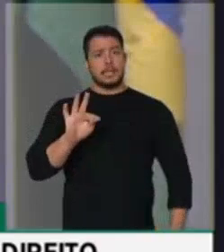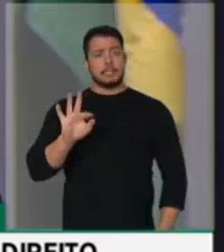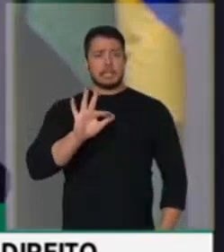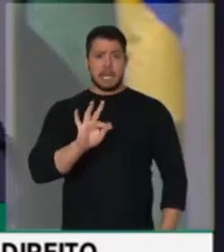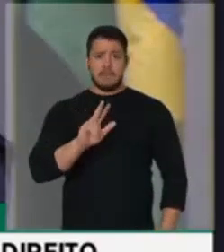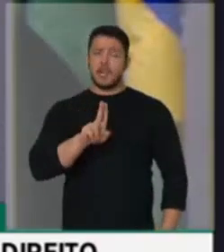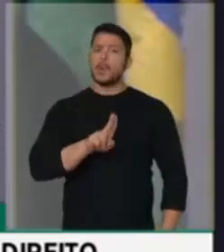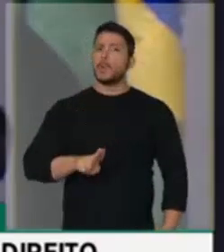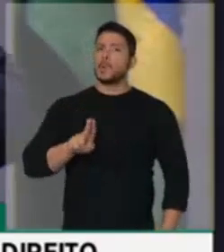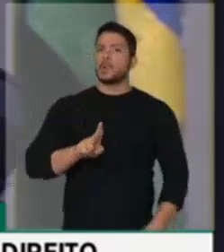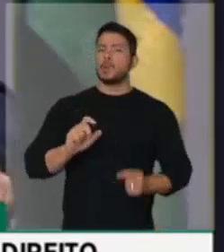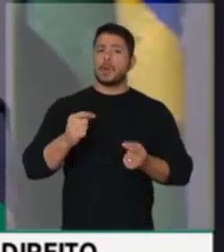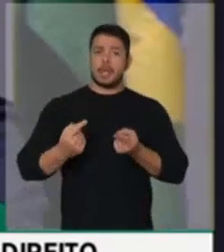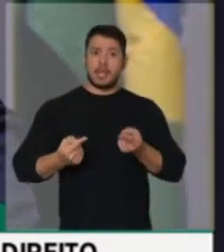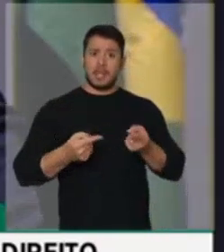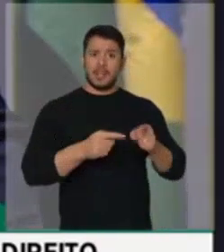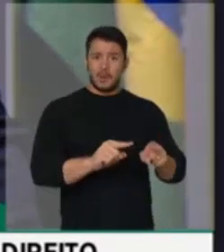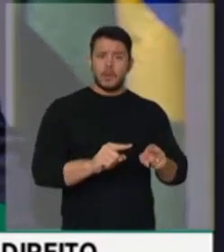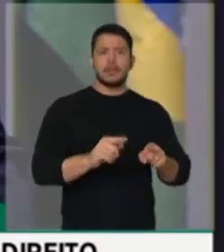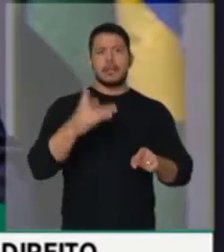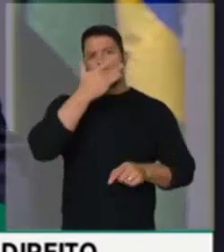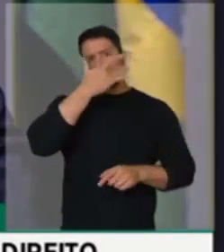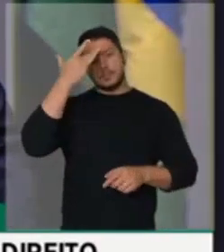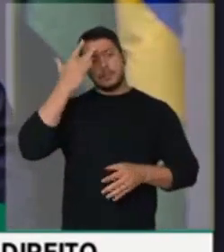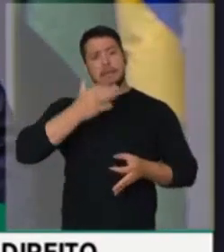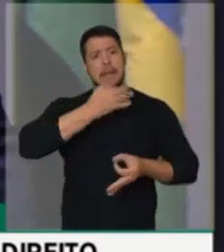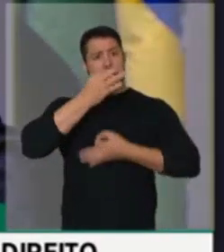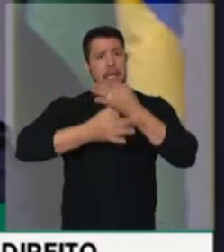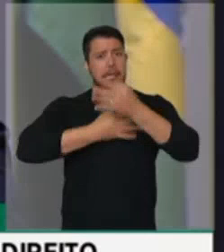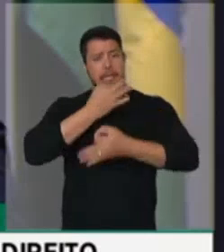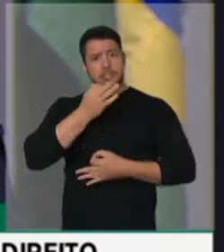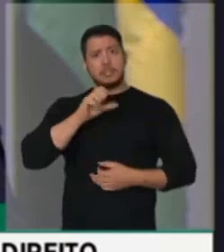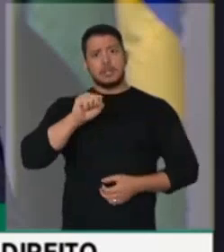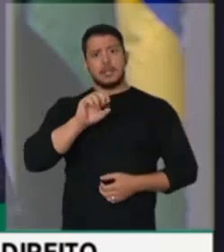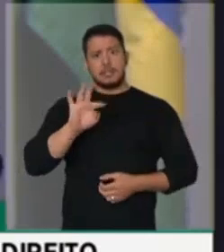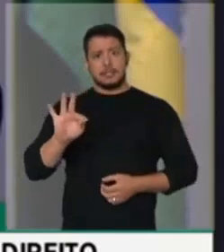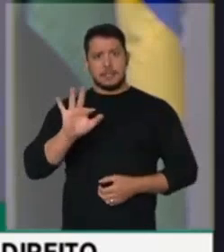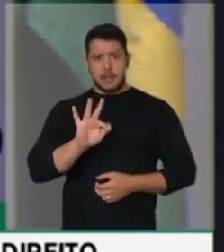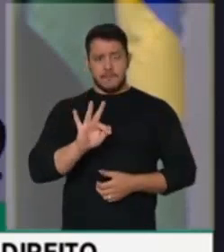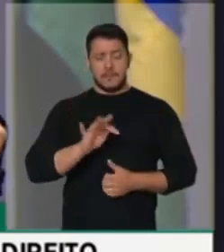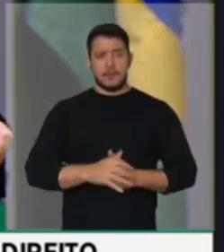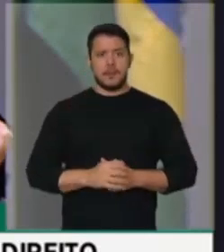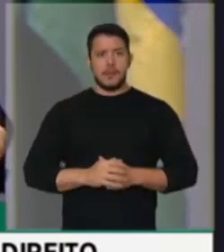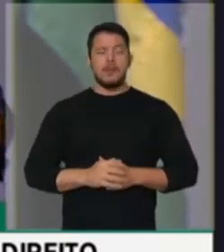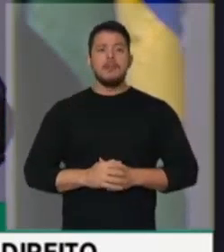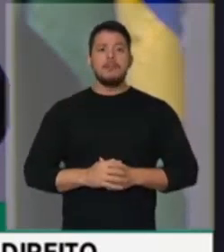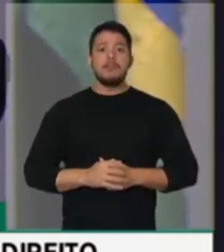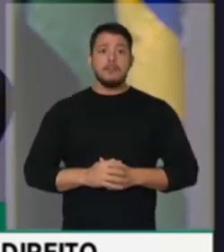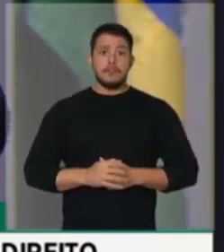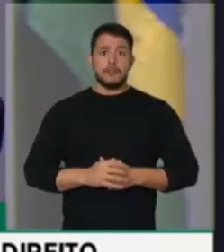para perseguir aqueles que fazem críticas ao STF. E, por outro lado, muitos